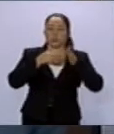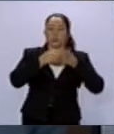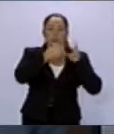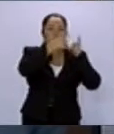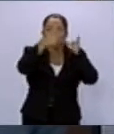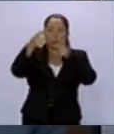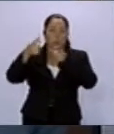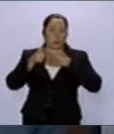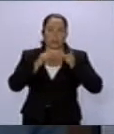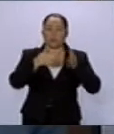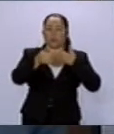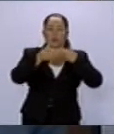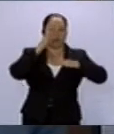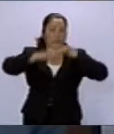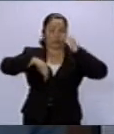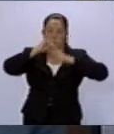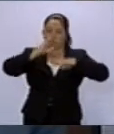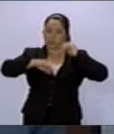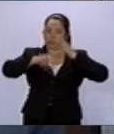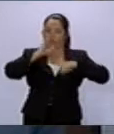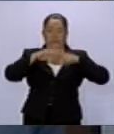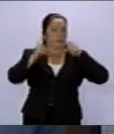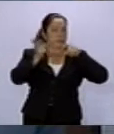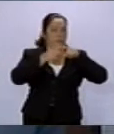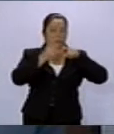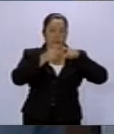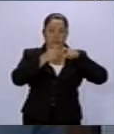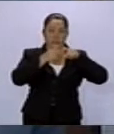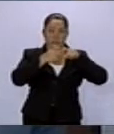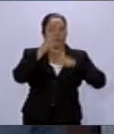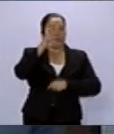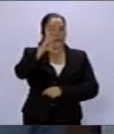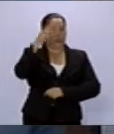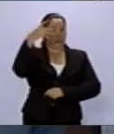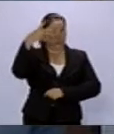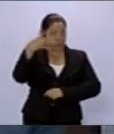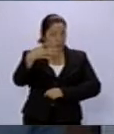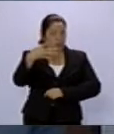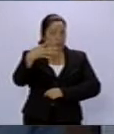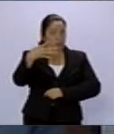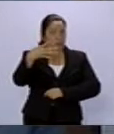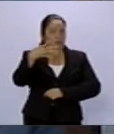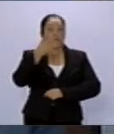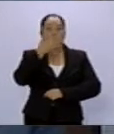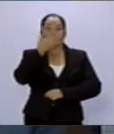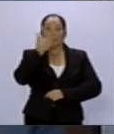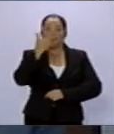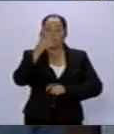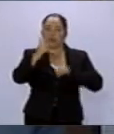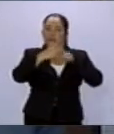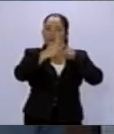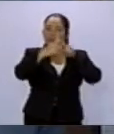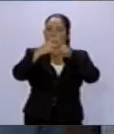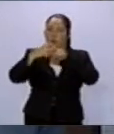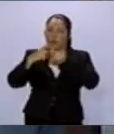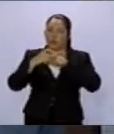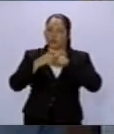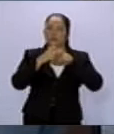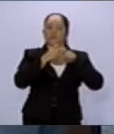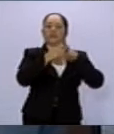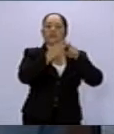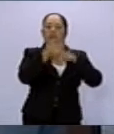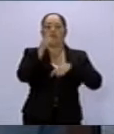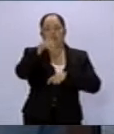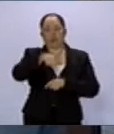especialidades médicas que possa ser exercida são 54 especialidades médicas e 53 área de atuação reconhecida